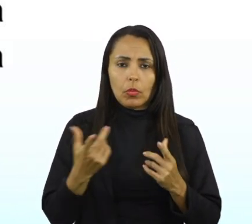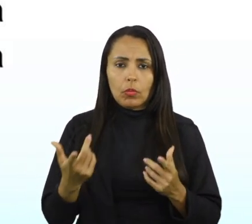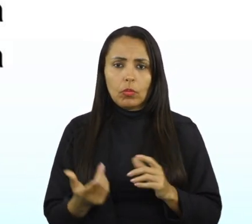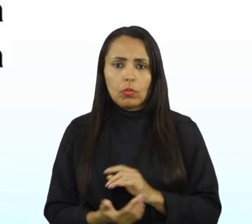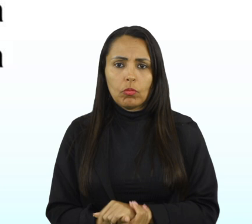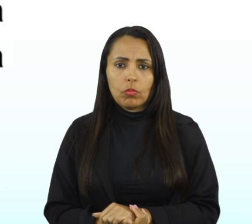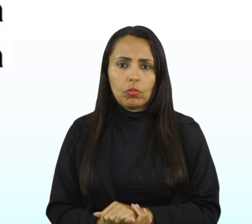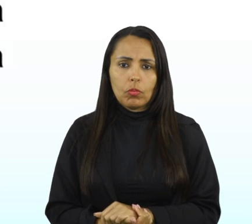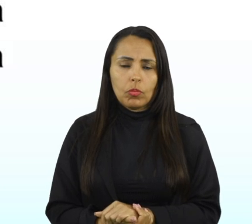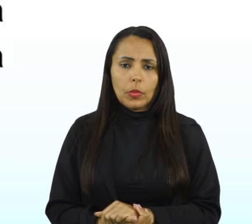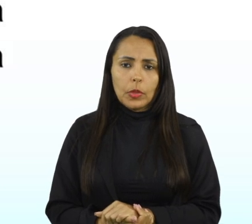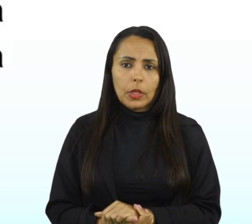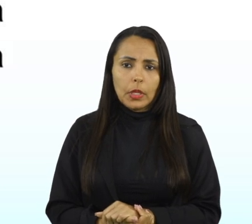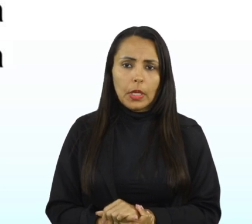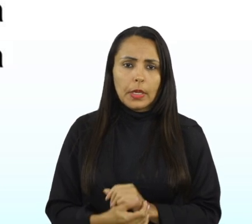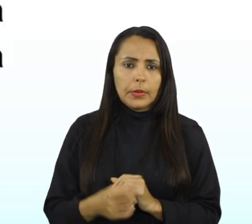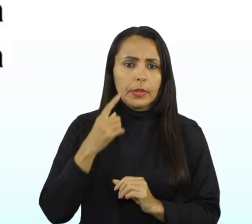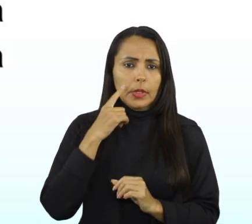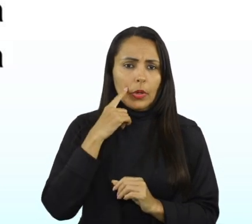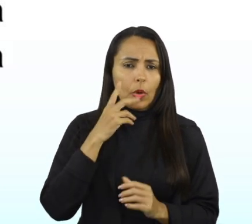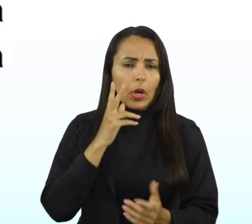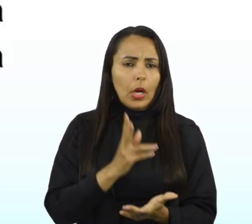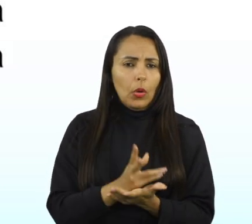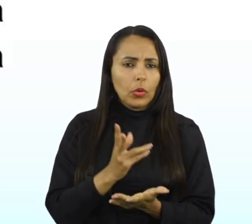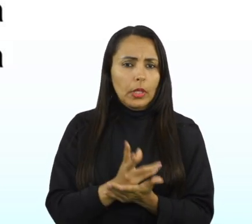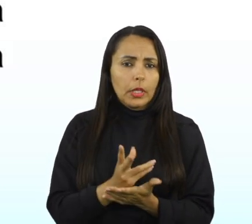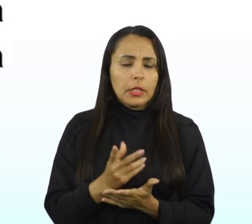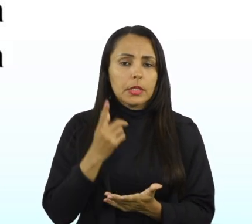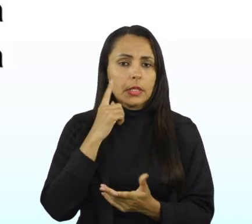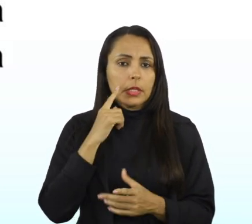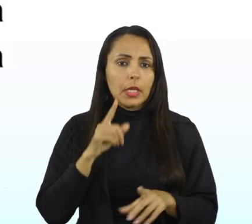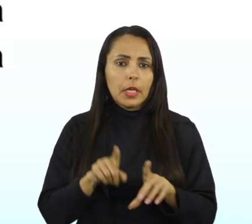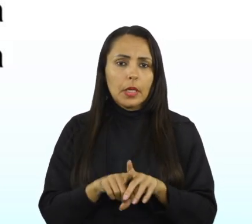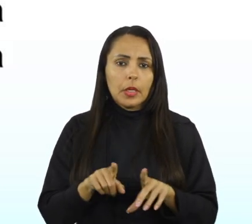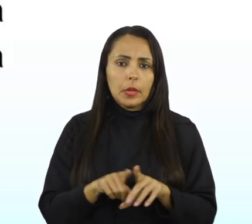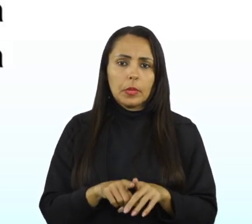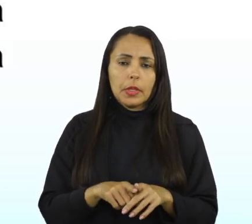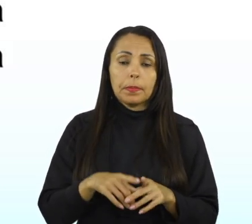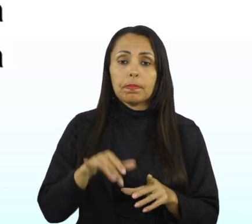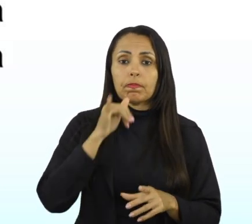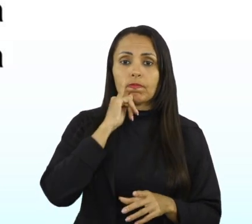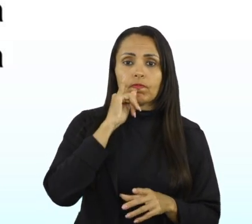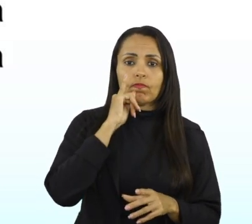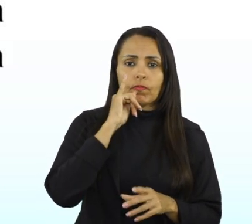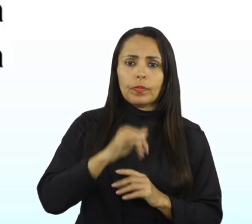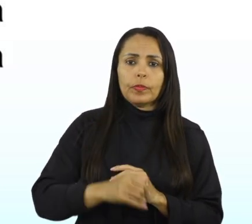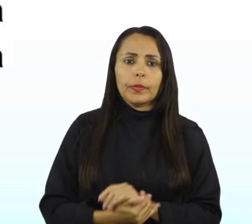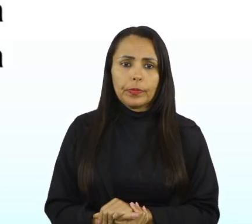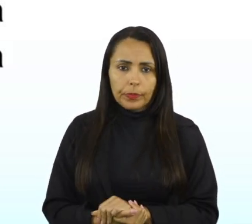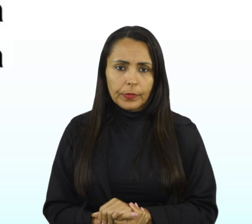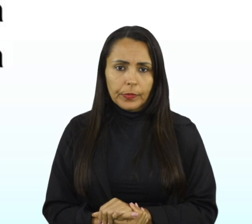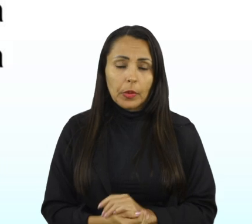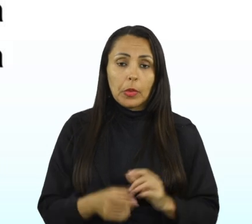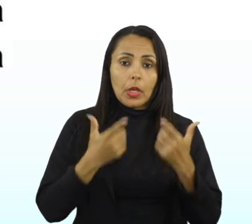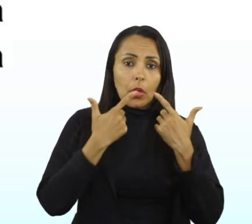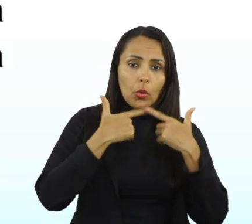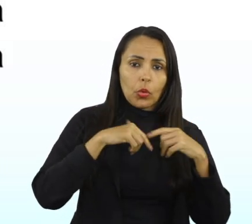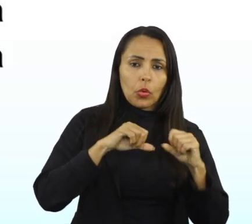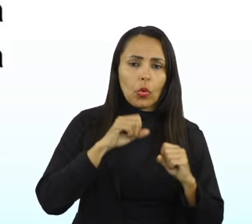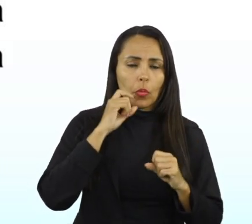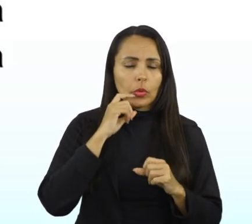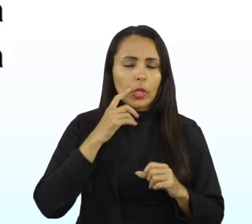social, imperam de forma preponderante. Por exemplo, podemos citar a linguagem dos grupos de